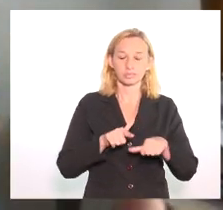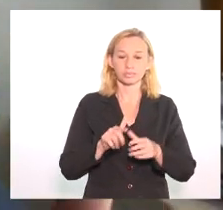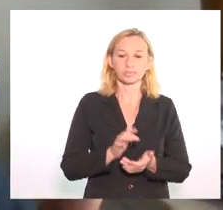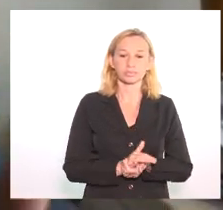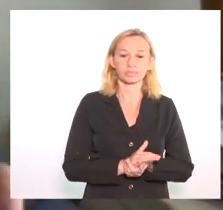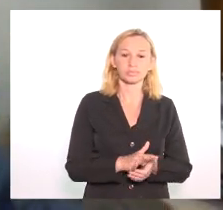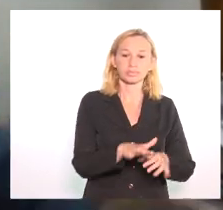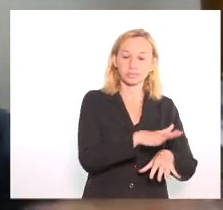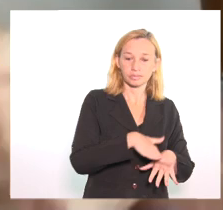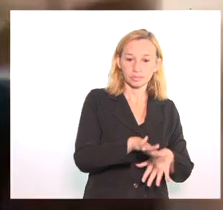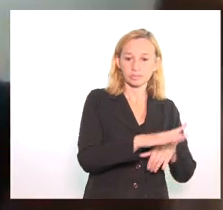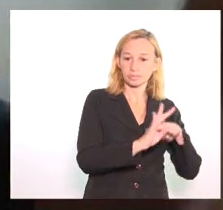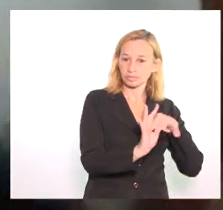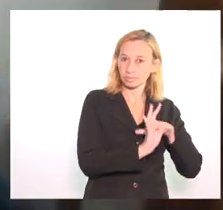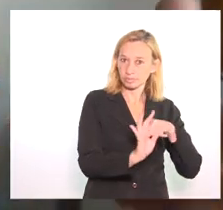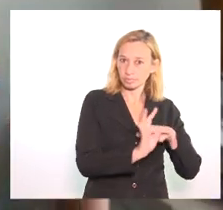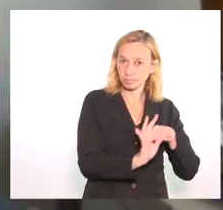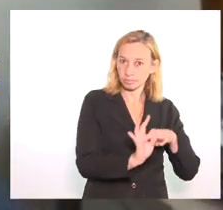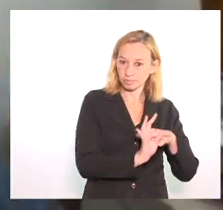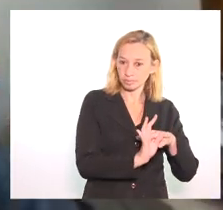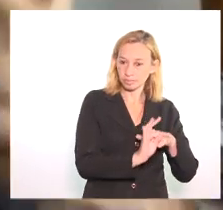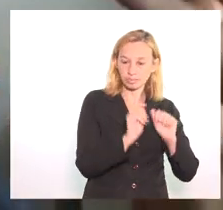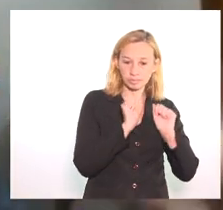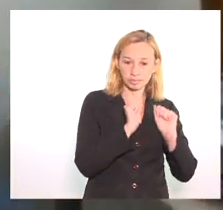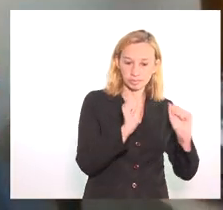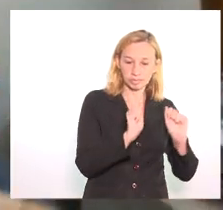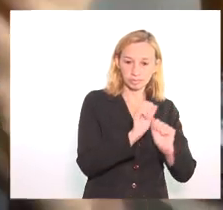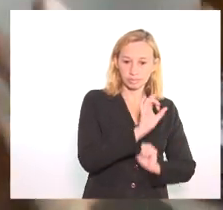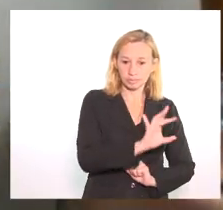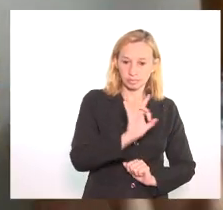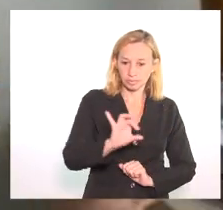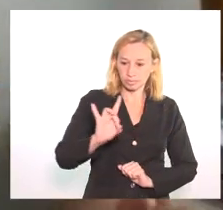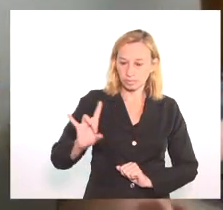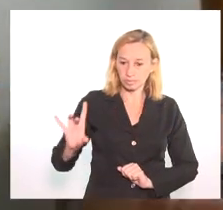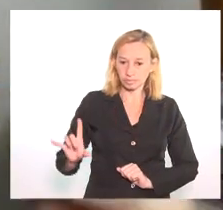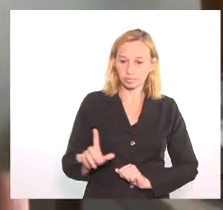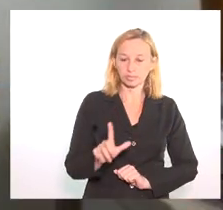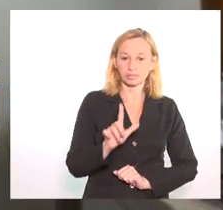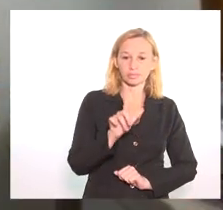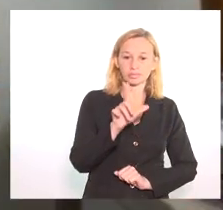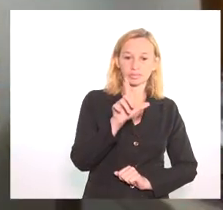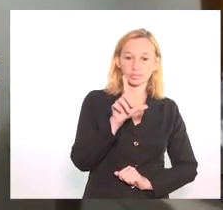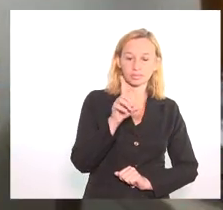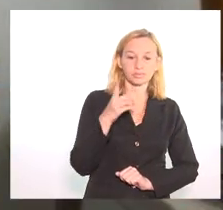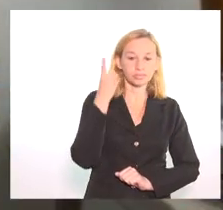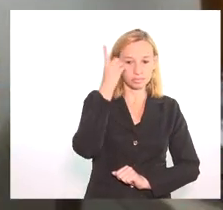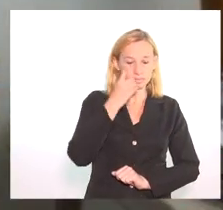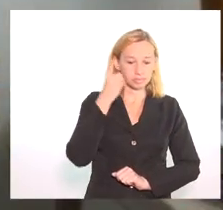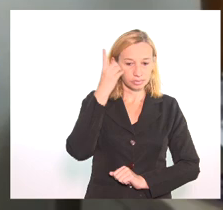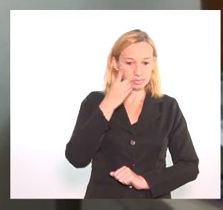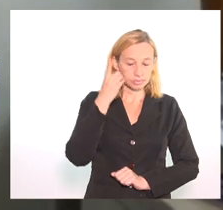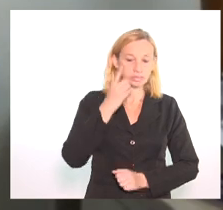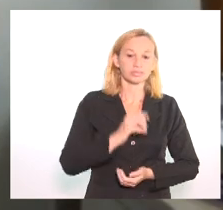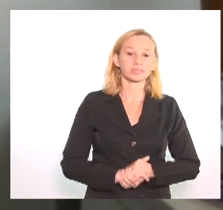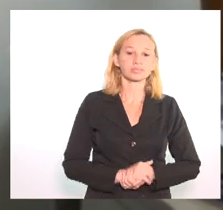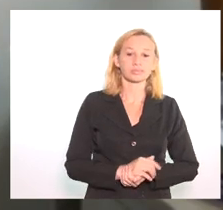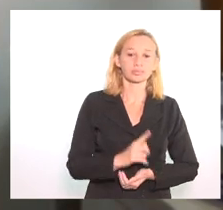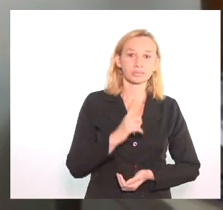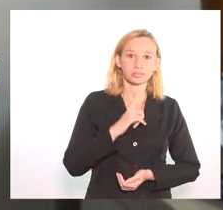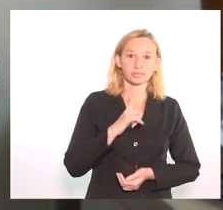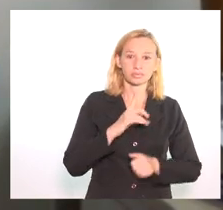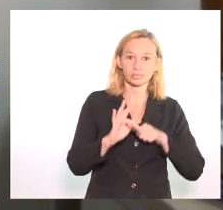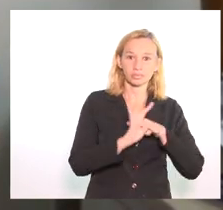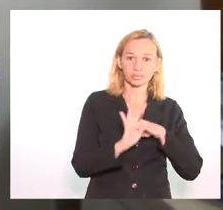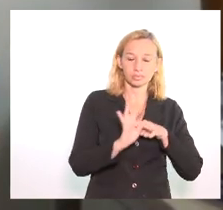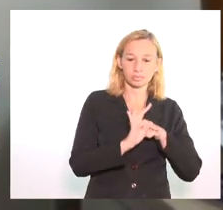área técnica, além dos assessores de cada gabinete de deputado, teríamos assessoria técnica de uma